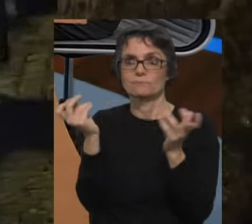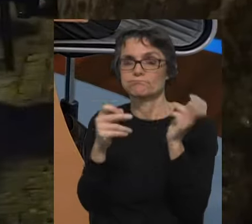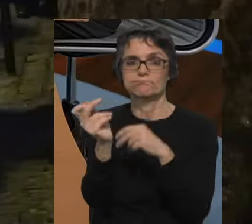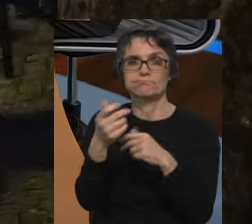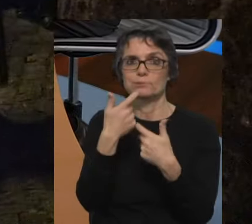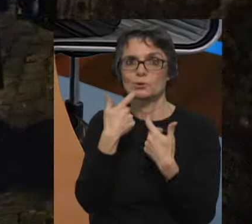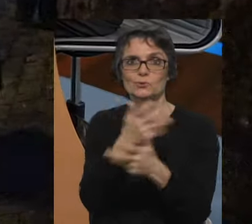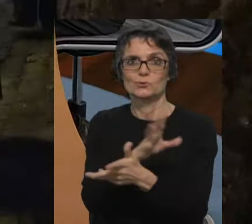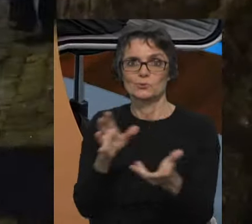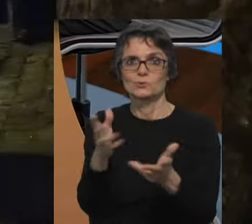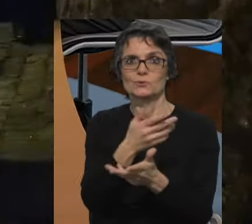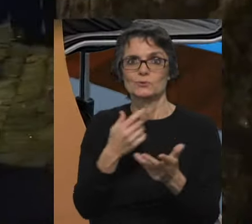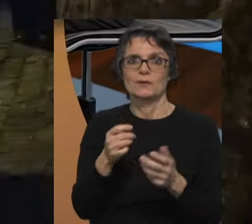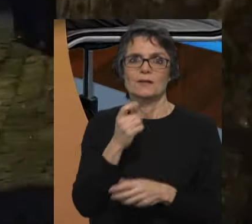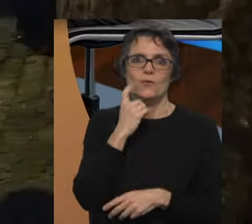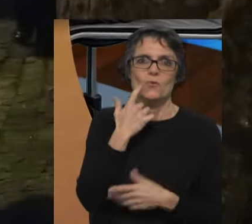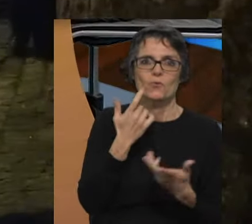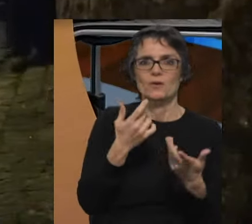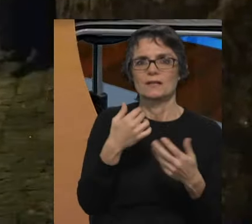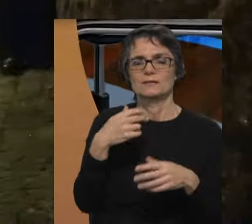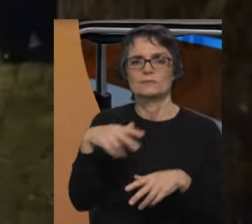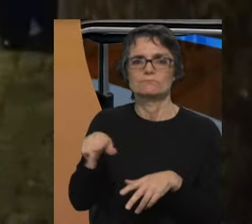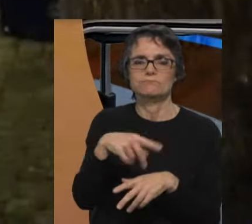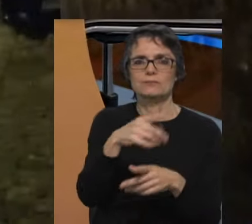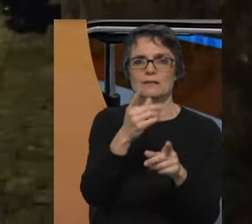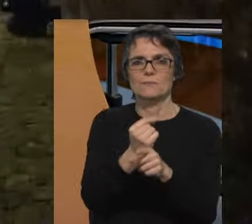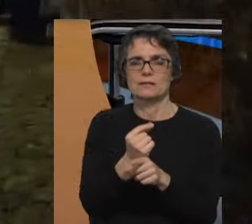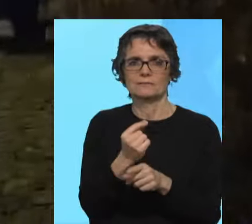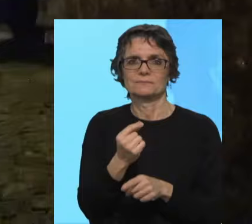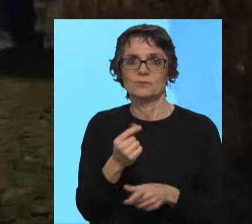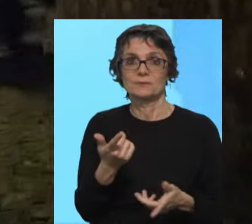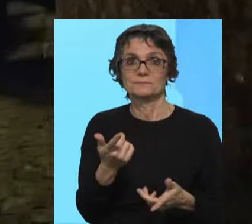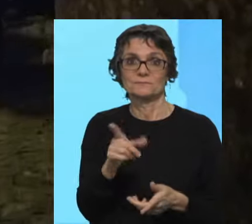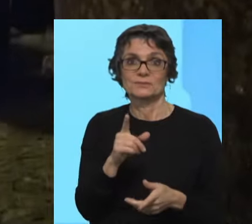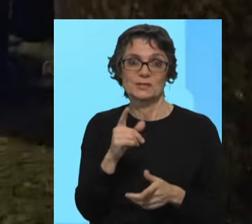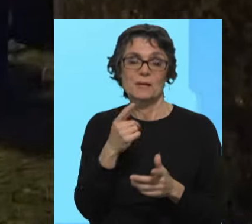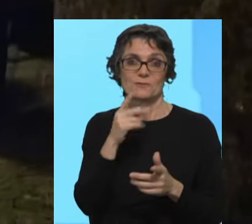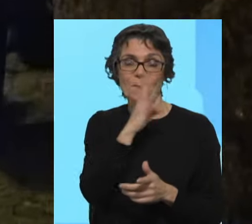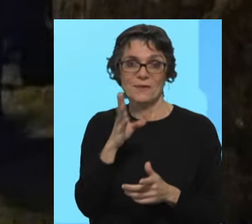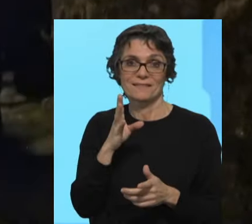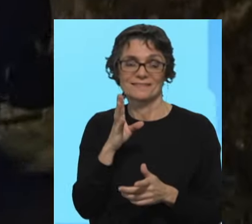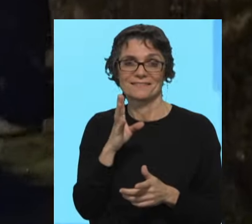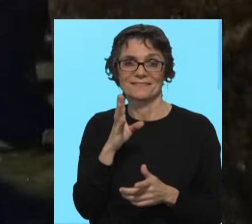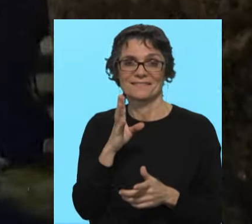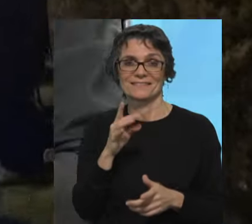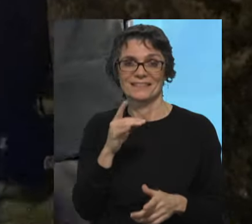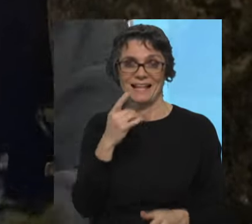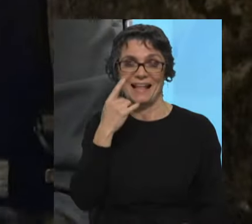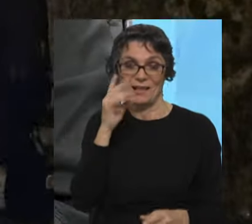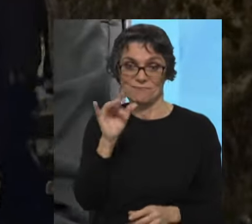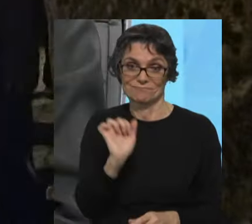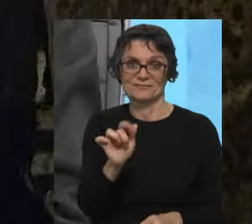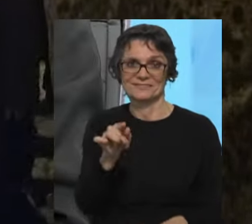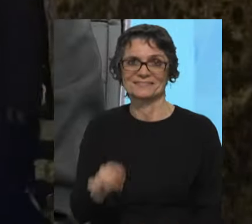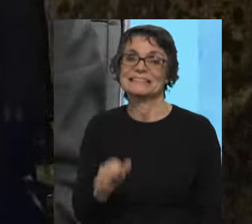ah das amo dos também é que merece ser participado e e isso então aí é